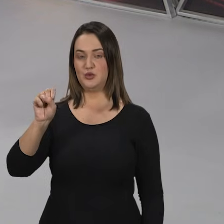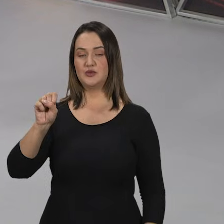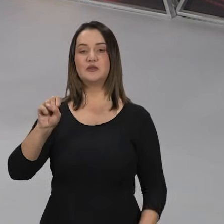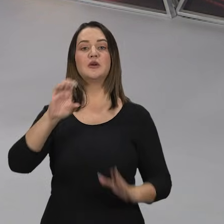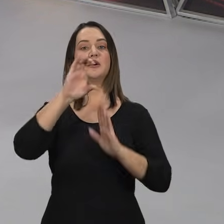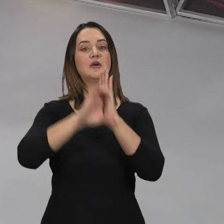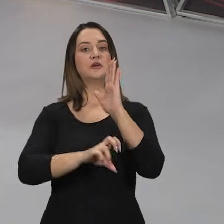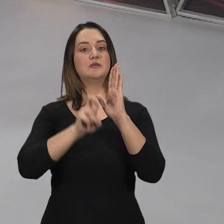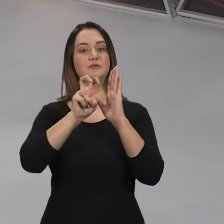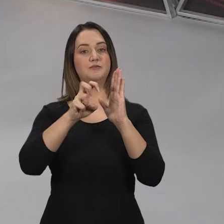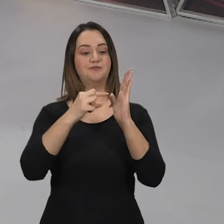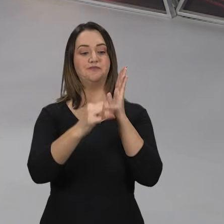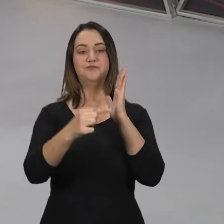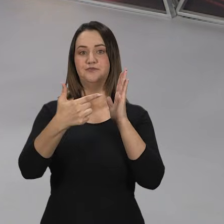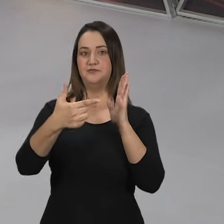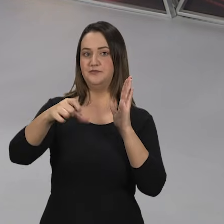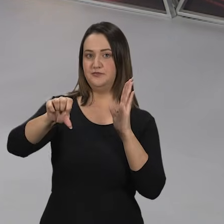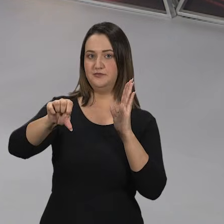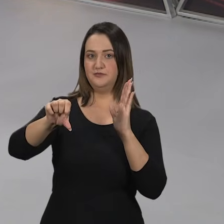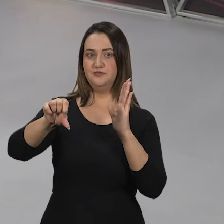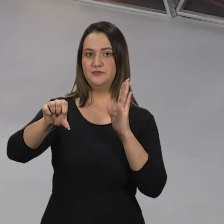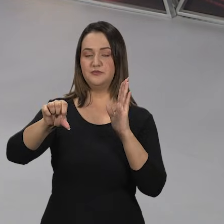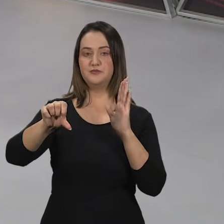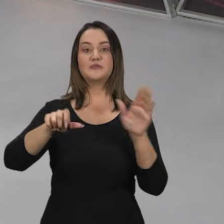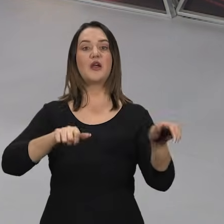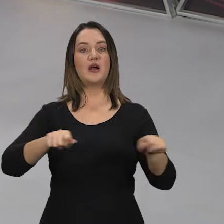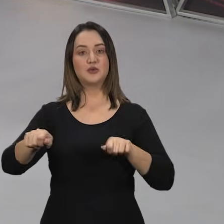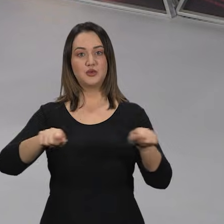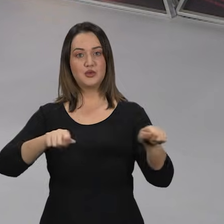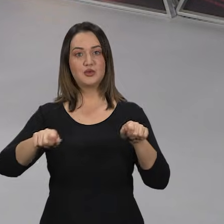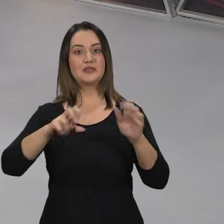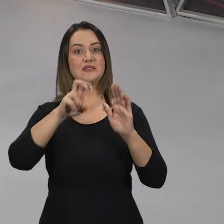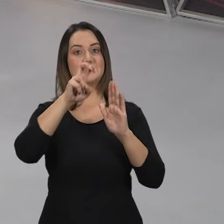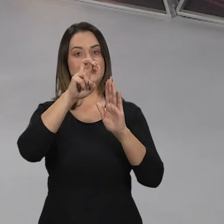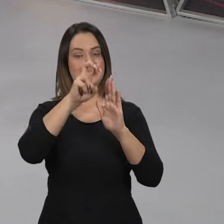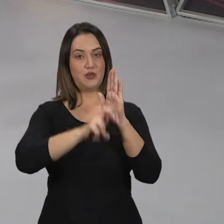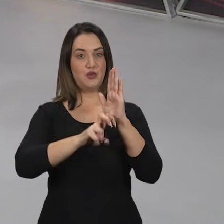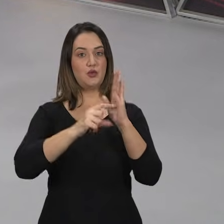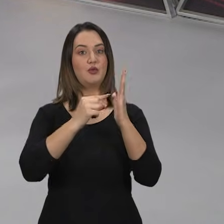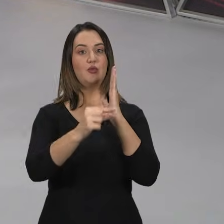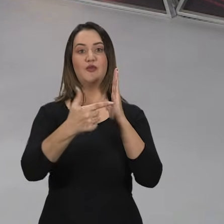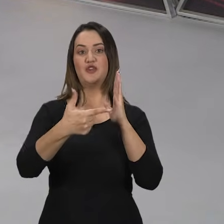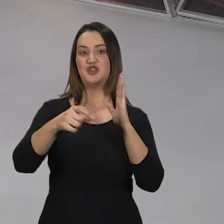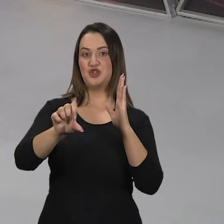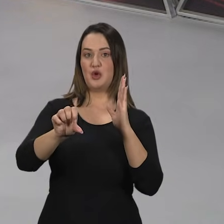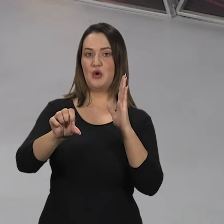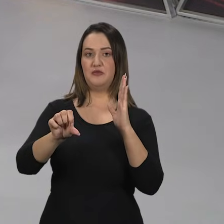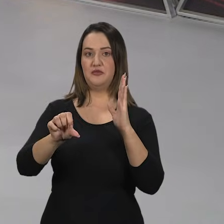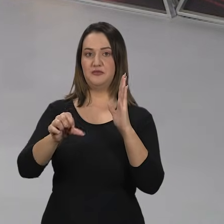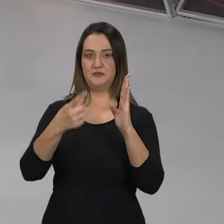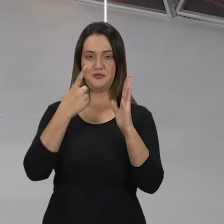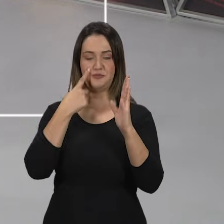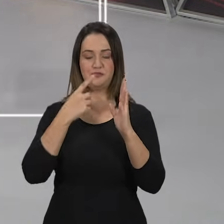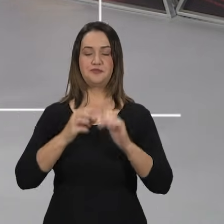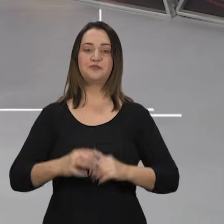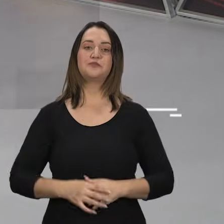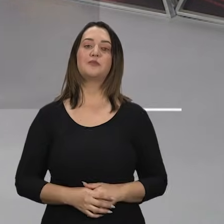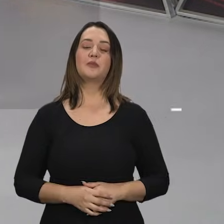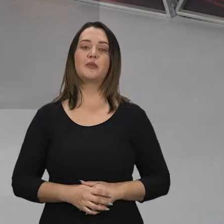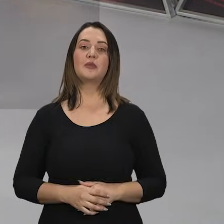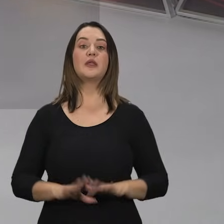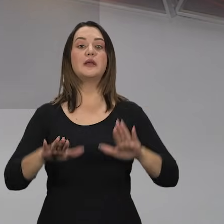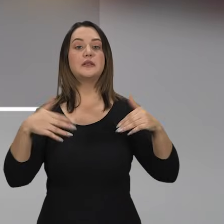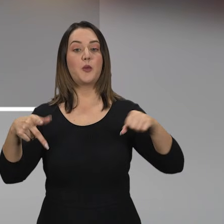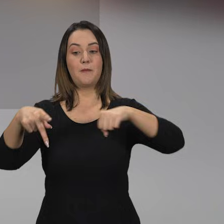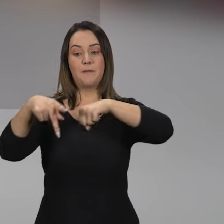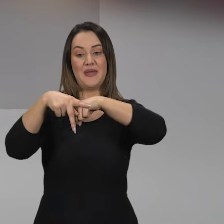5, versículo 29, olha só, Atos 5, 29, diz assim, virando mais uma página,